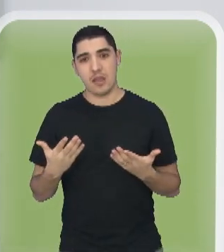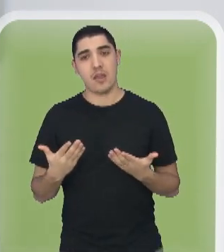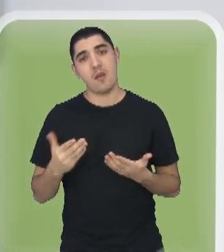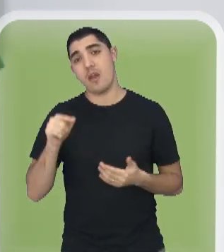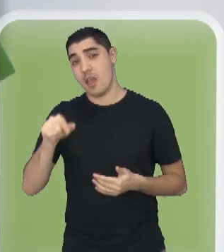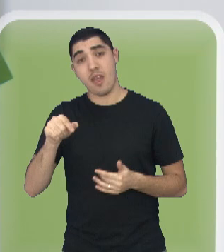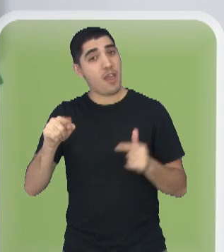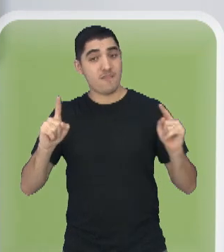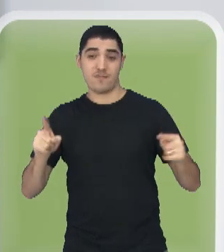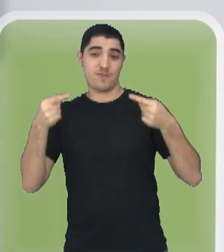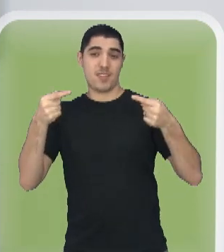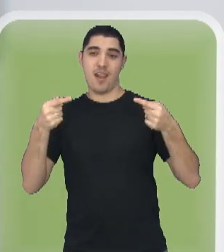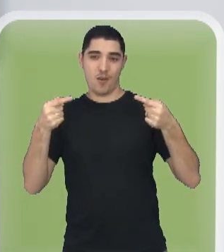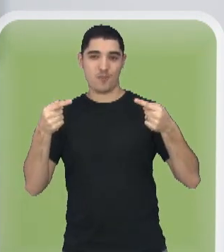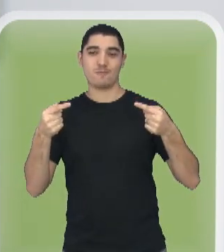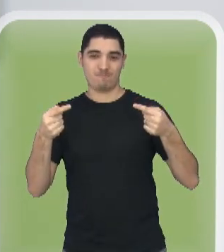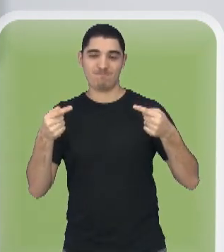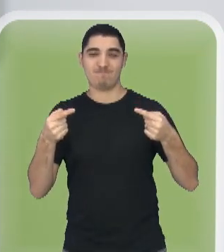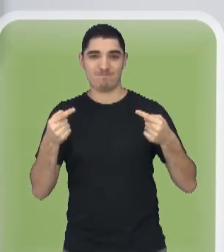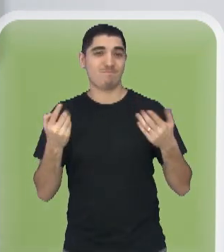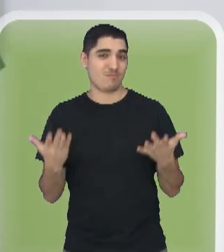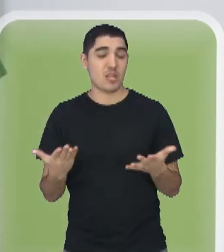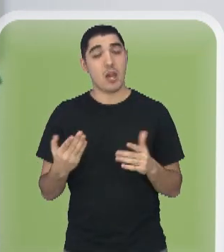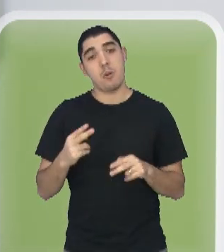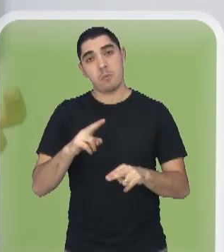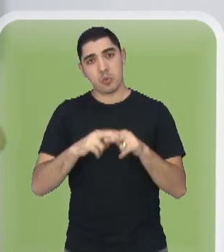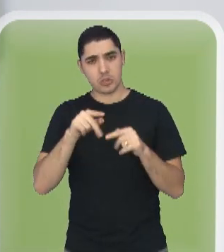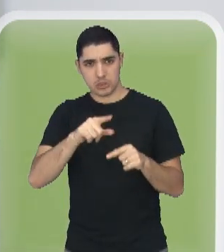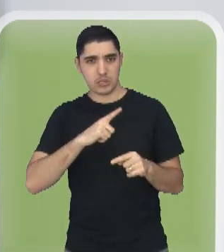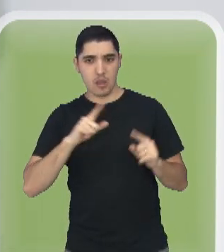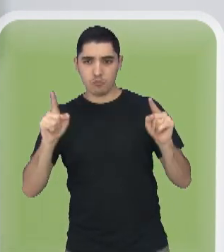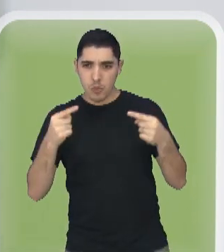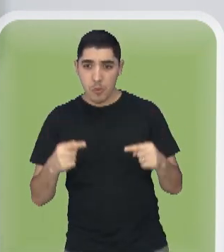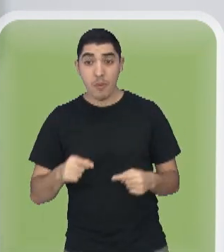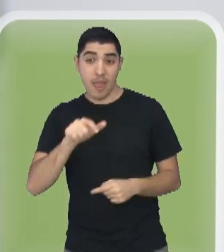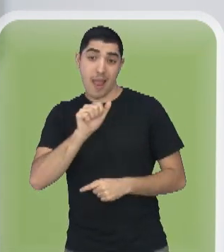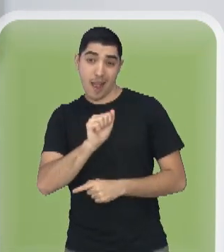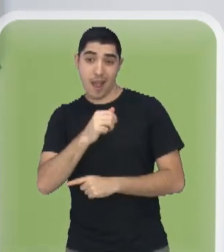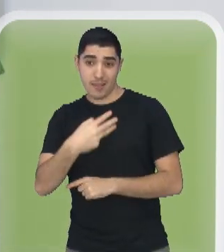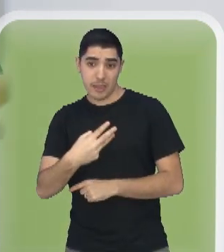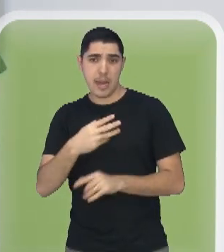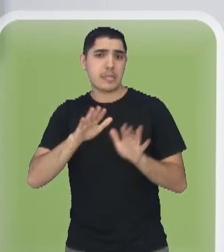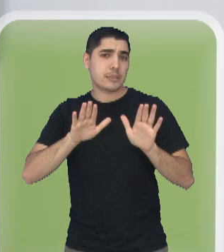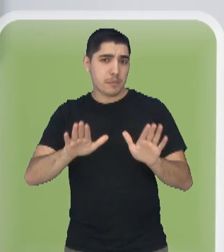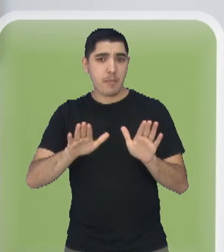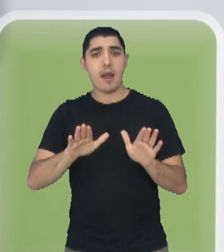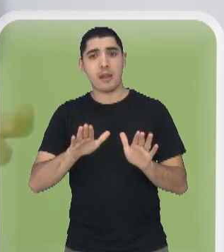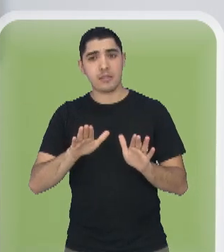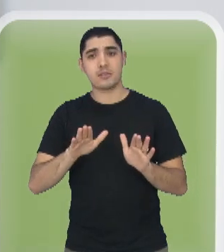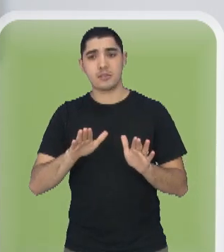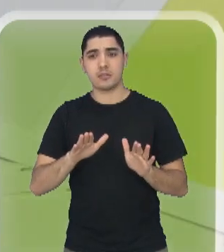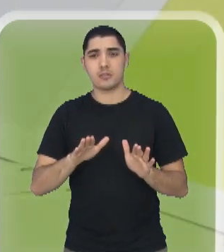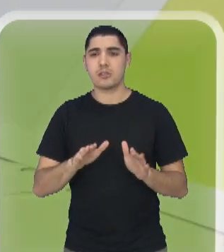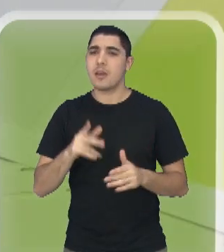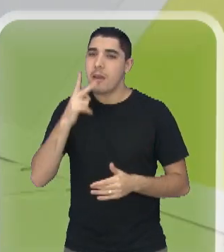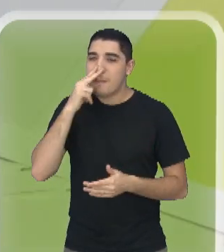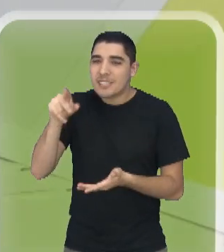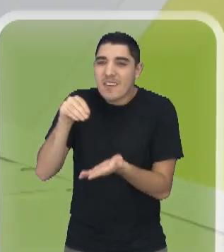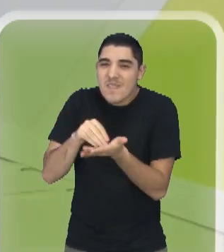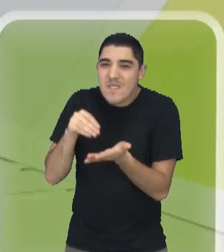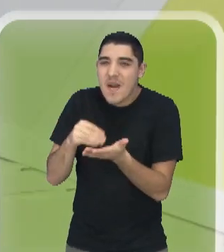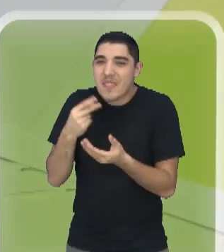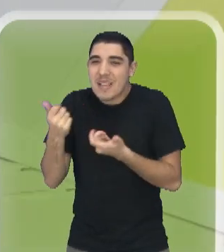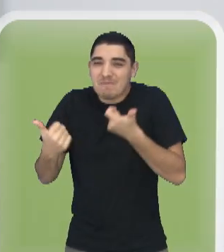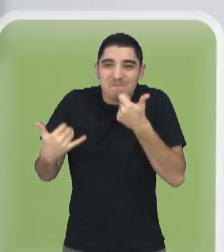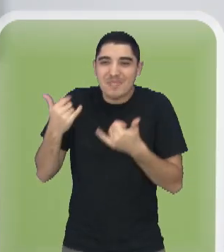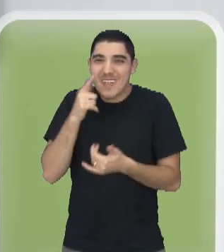coisa de final, né? Jogos, apesar de ser Série A3, né? Mas envolvendo... Tá faltando até palavras para você, tão emocionado